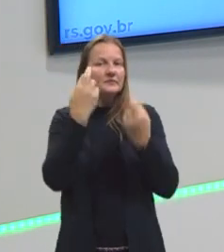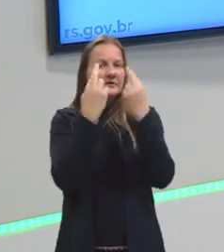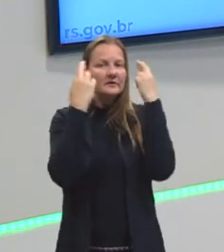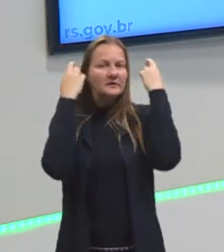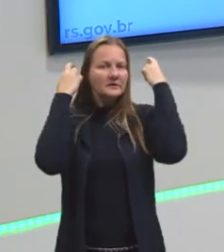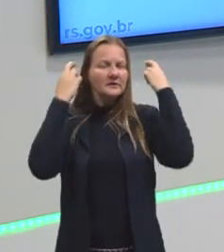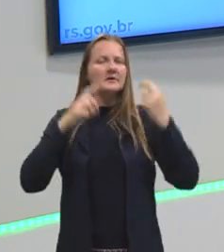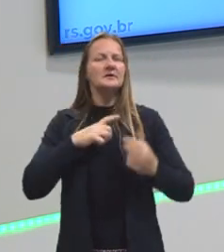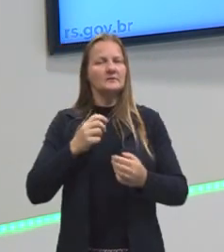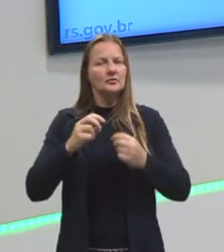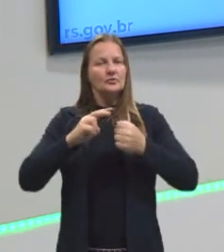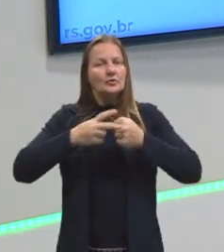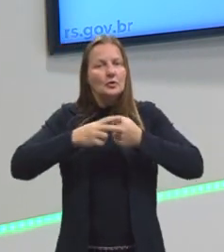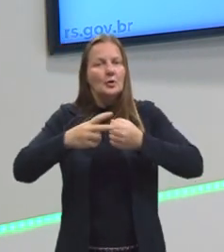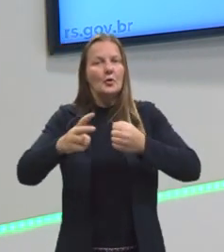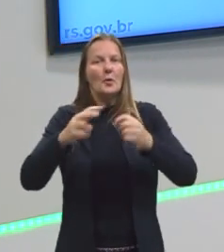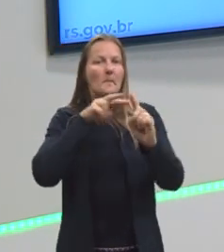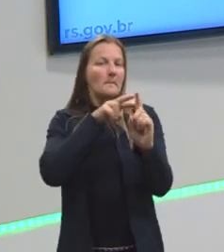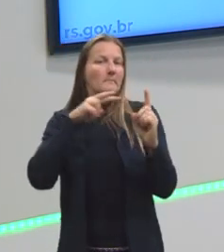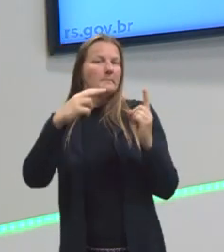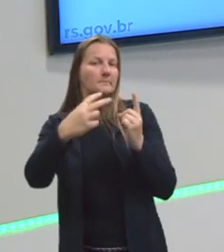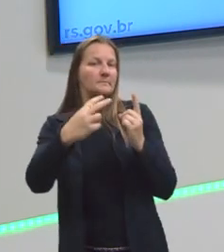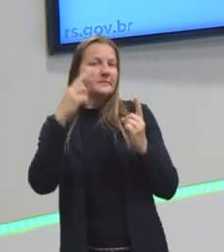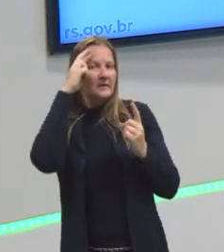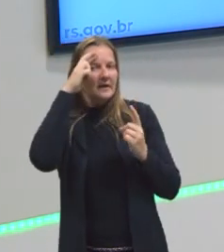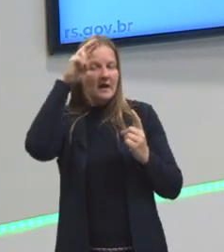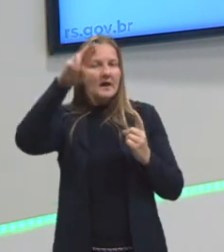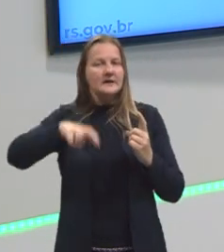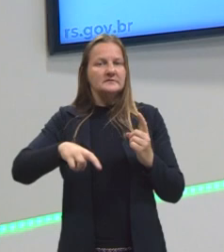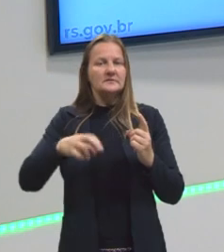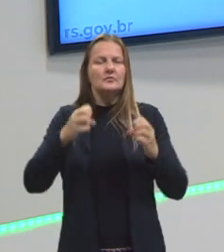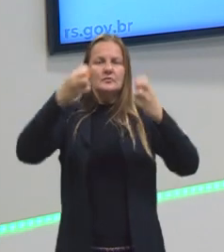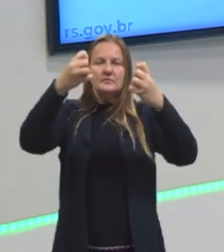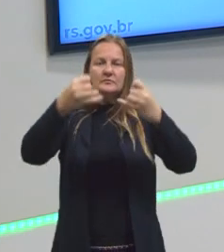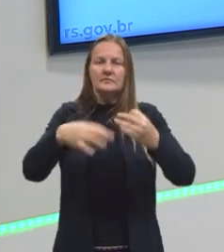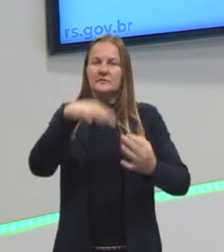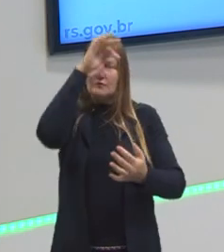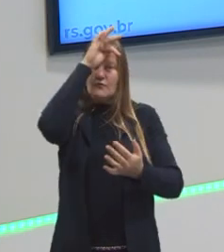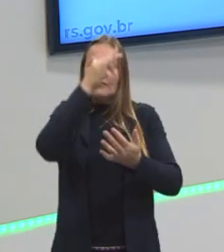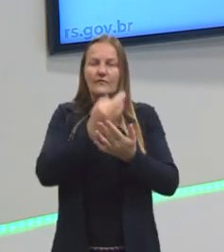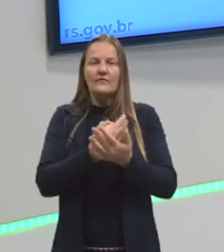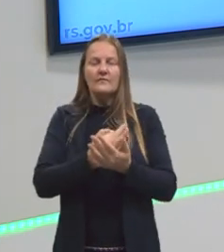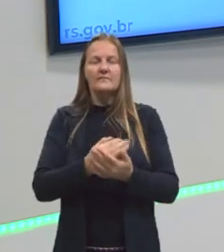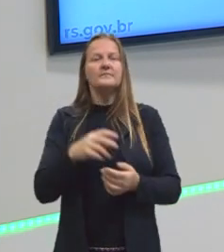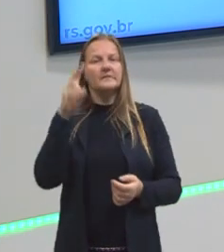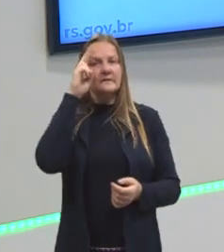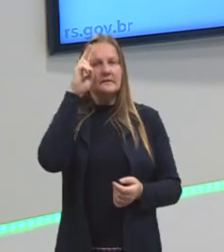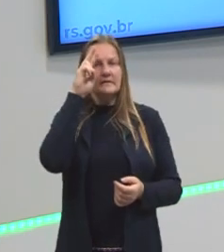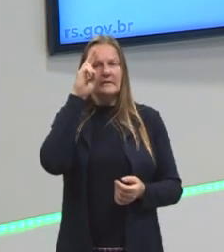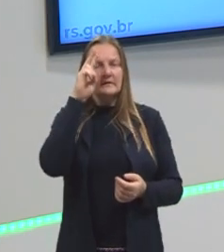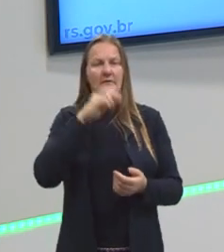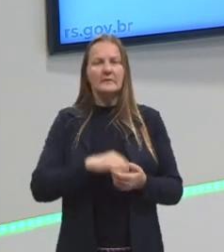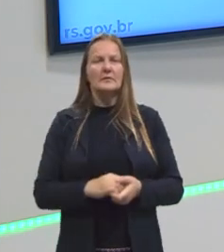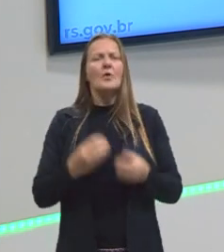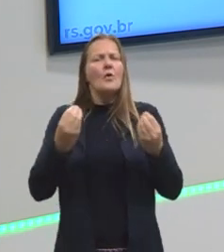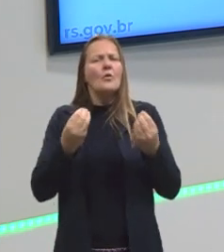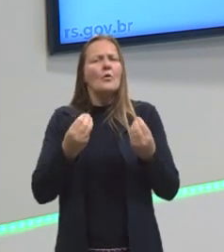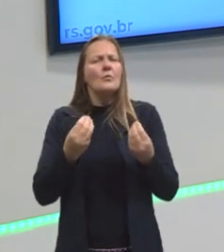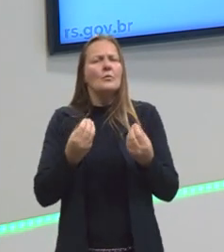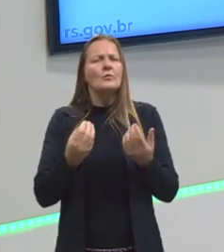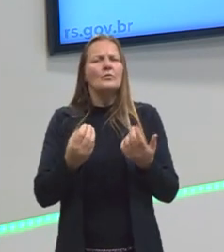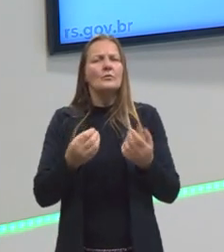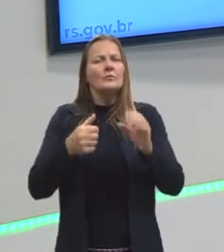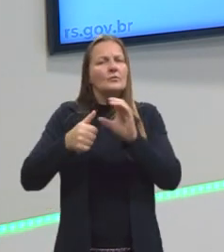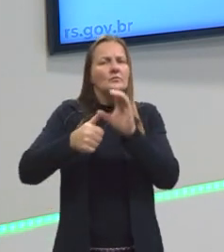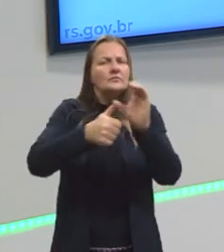então é serve nessa perspectiva né a a razão para explicar a fé mais lembrando que sempre no cristianismo